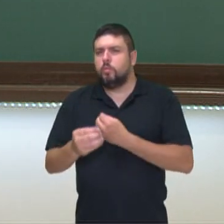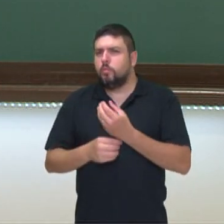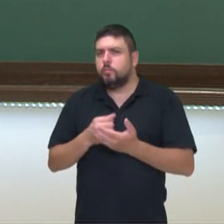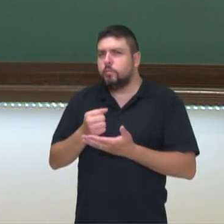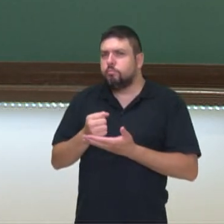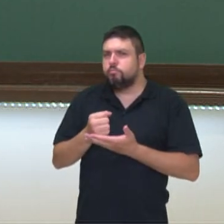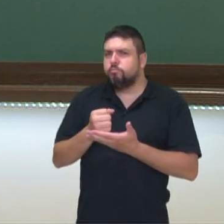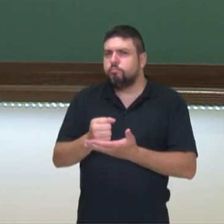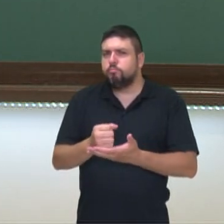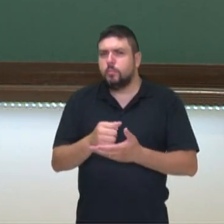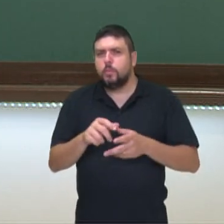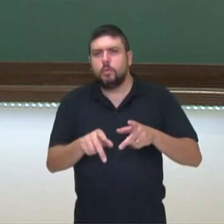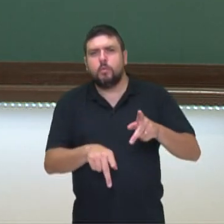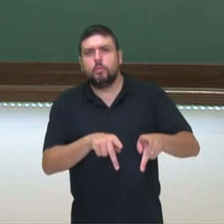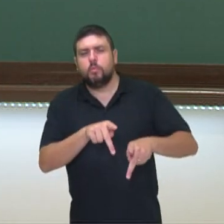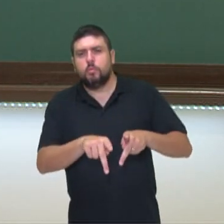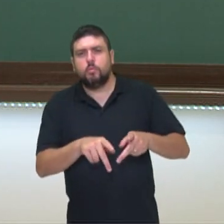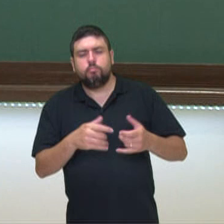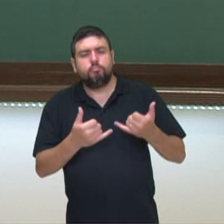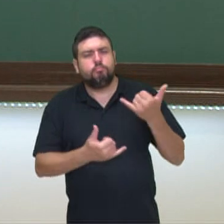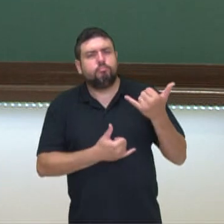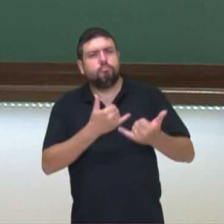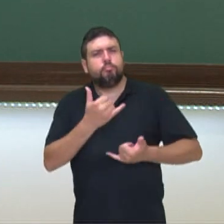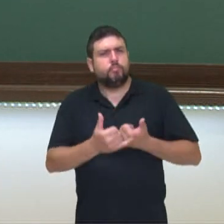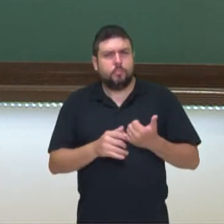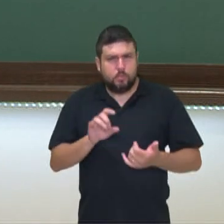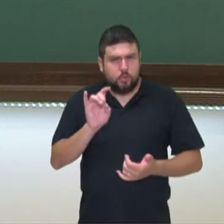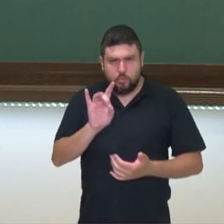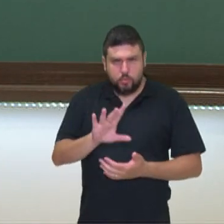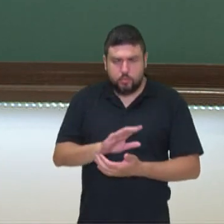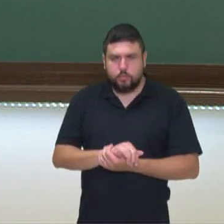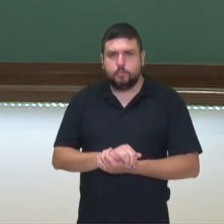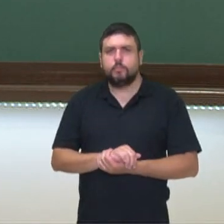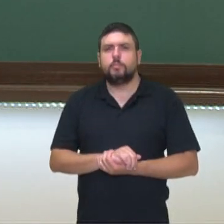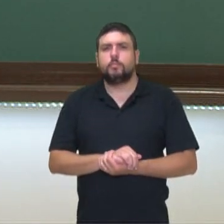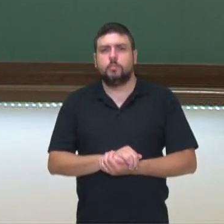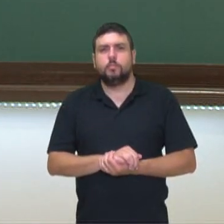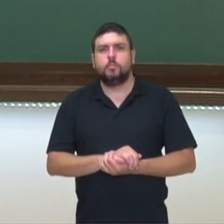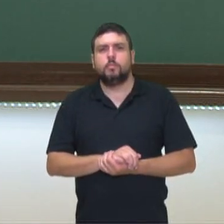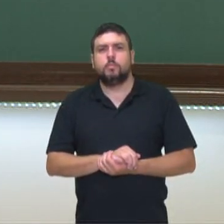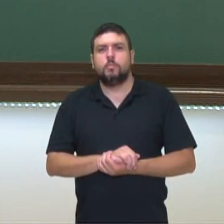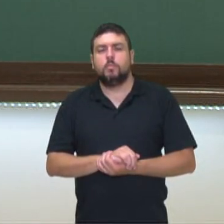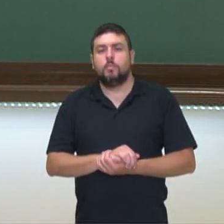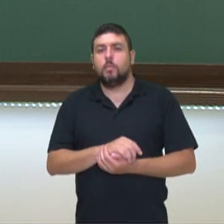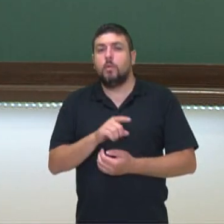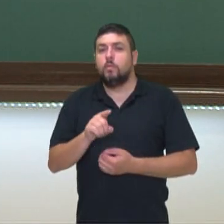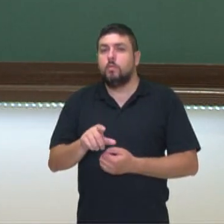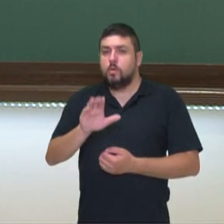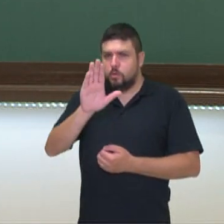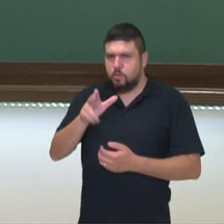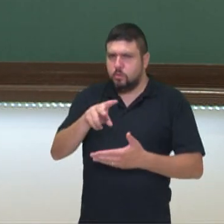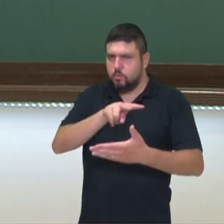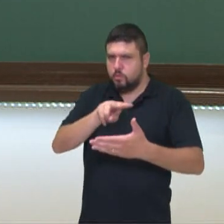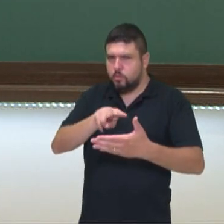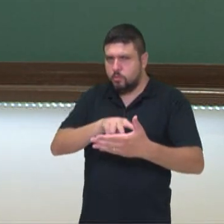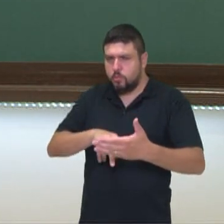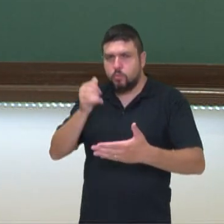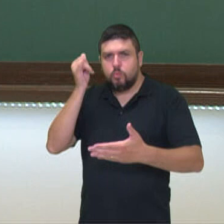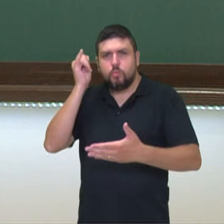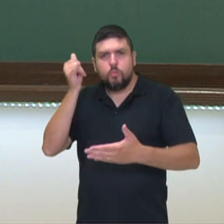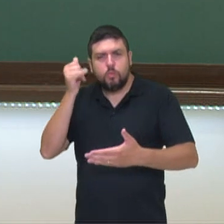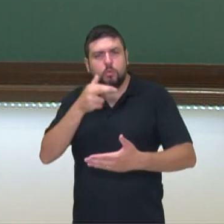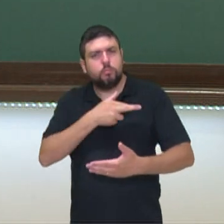pessoas, sem ser para o entretenimento? Com certeza você já deve ter lido algum conto, algum romance,